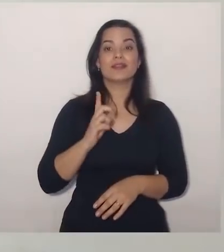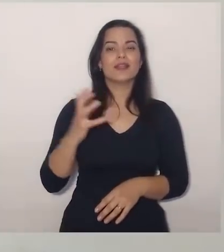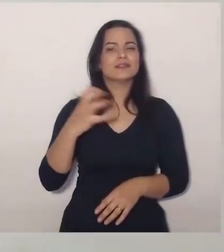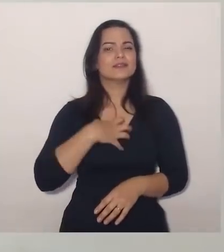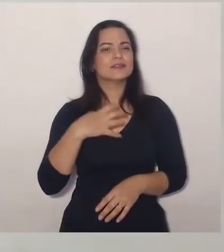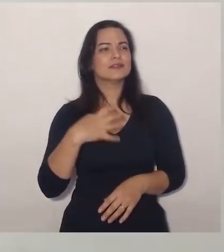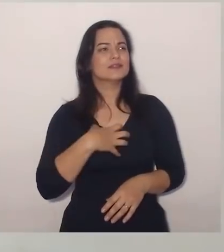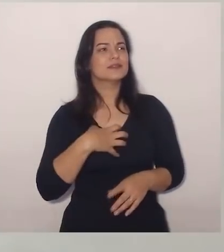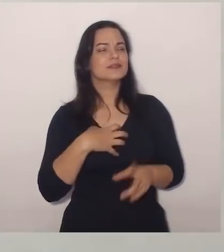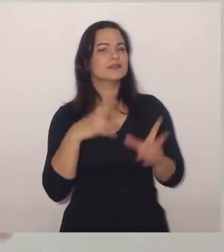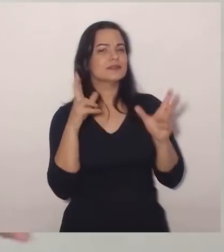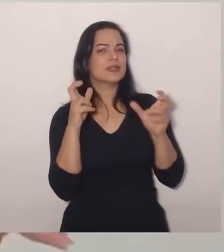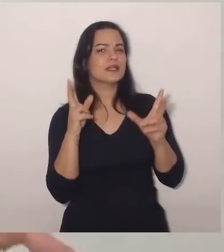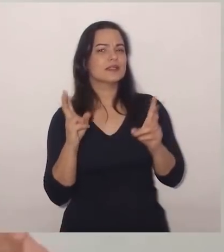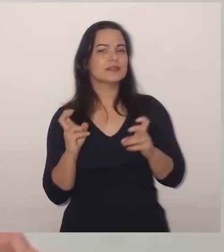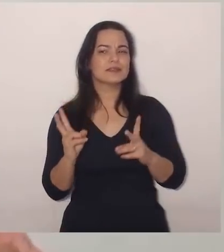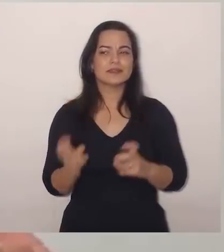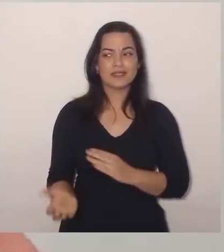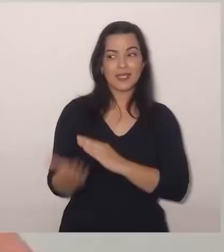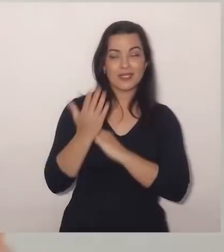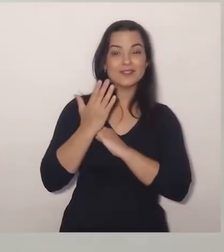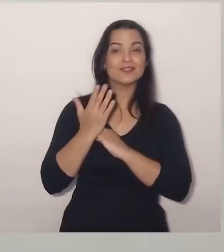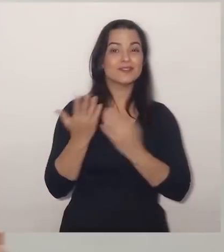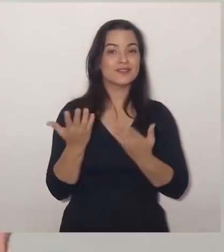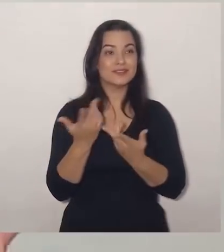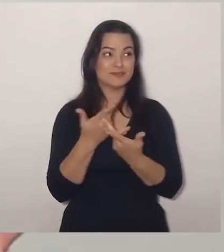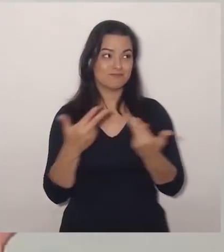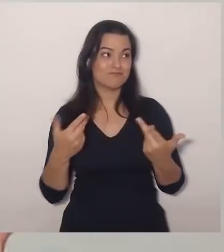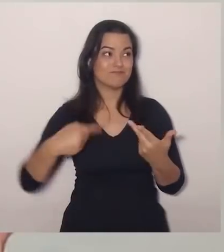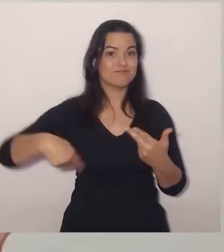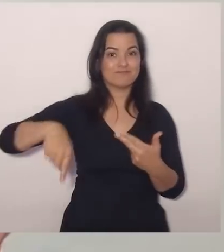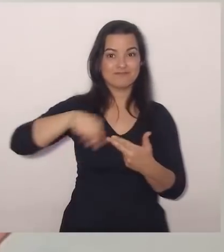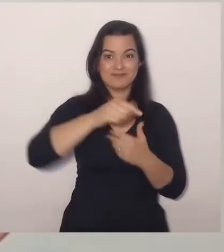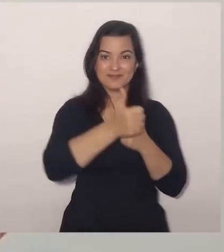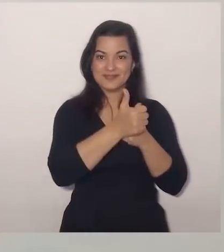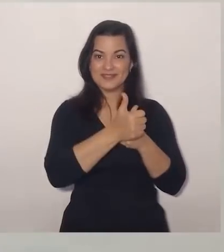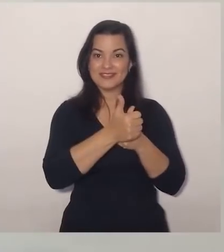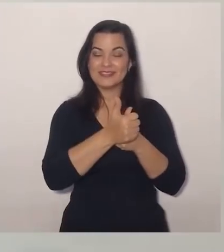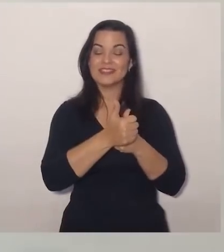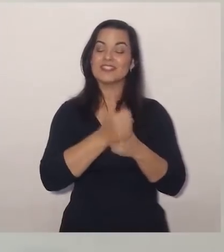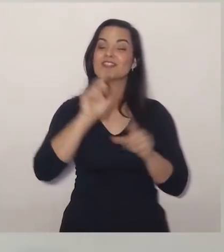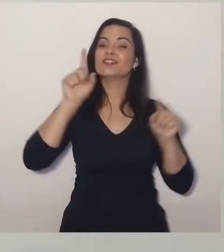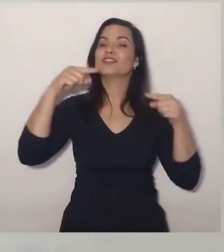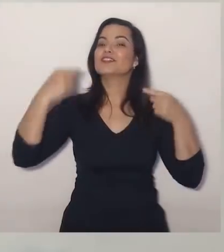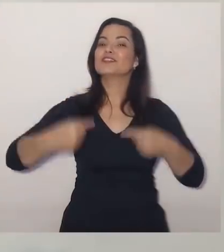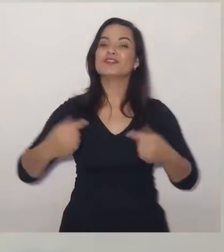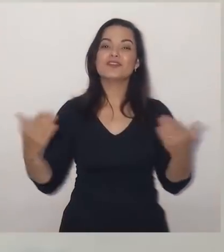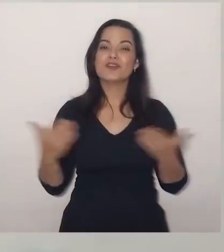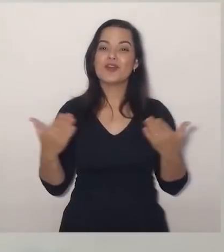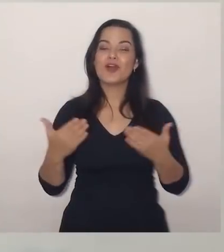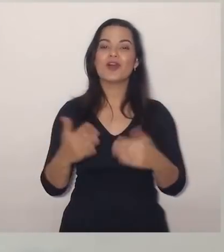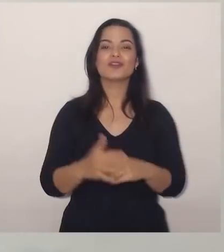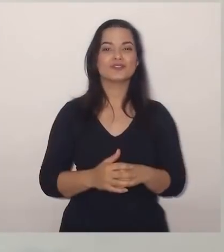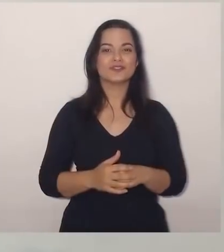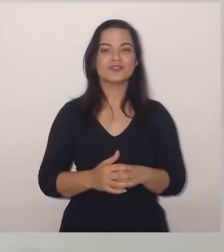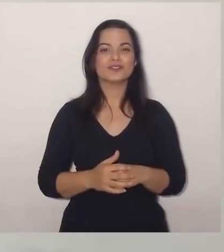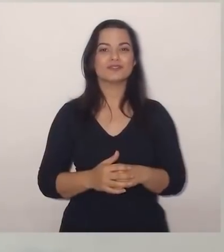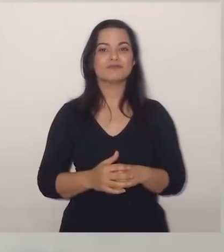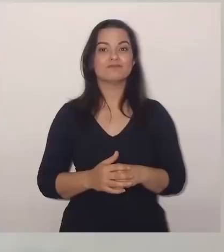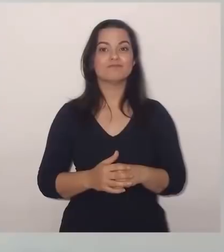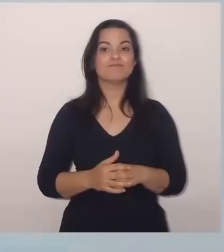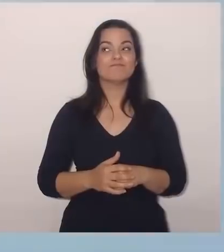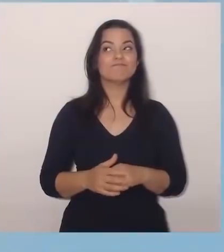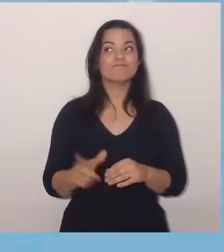outros sentidos que nos ajudam a perceber as coisas que estão à nossa volta, O meu desafio de hoje tem relação com